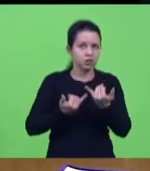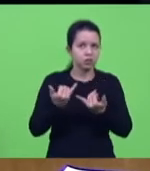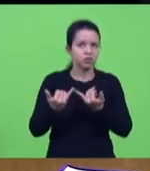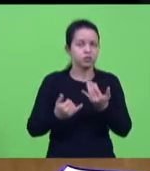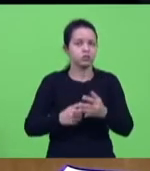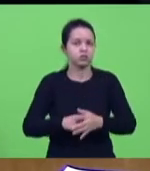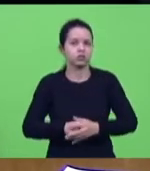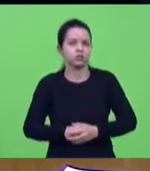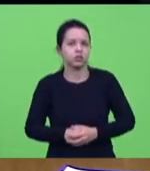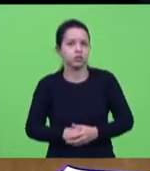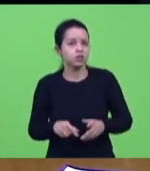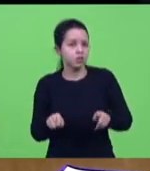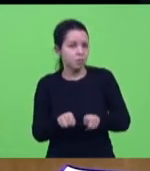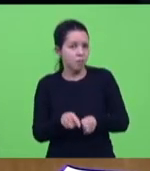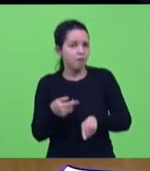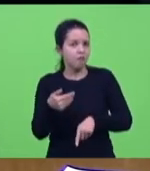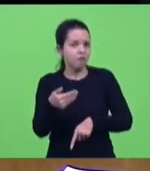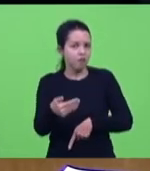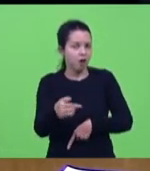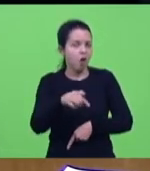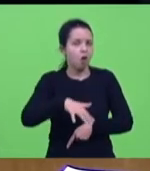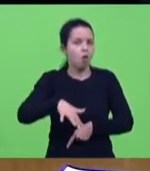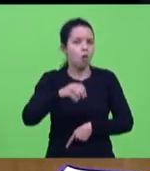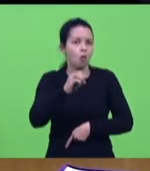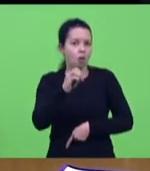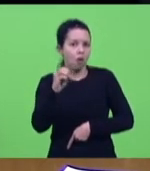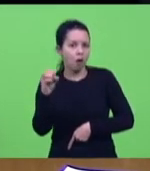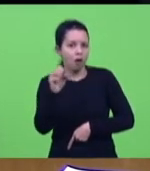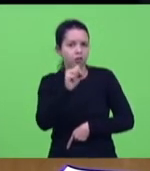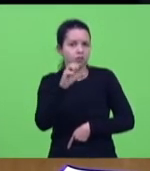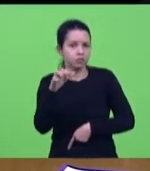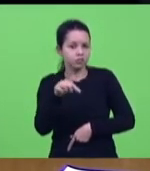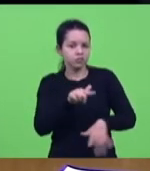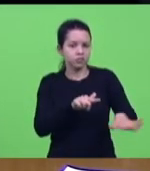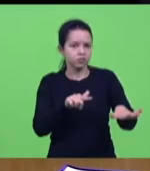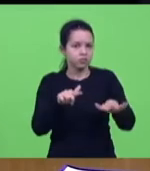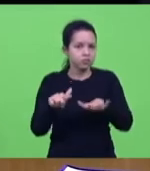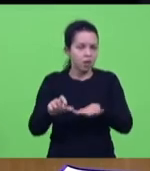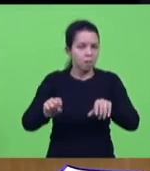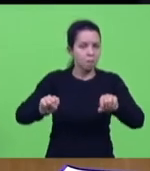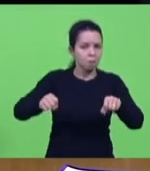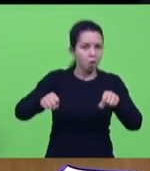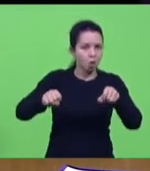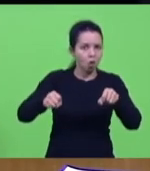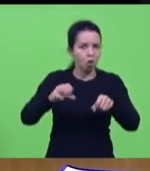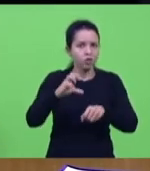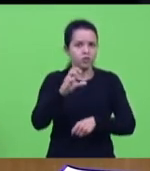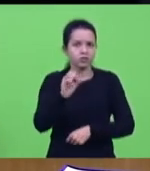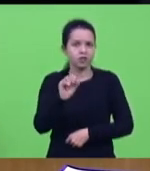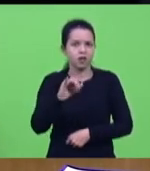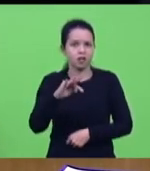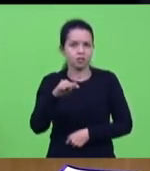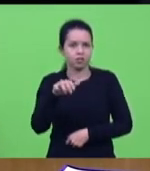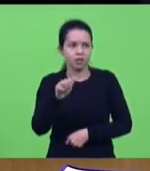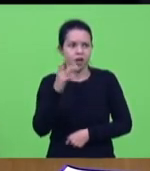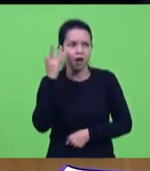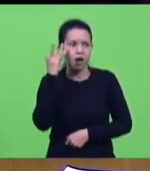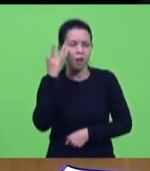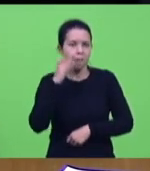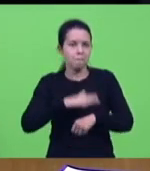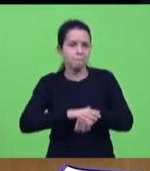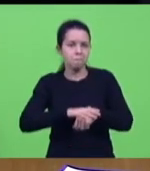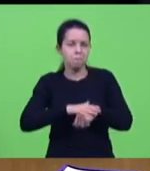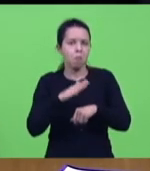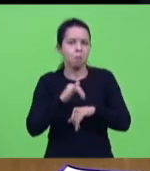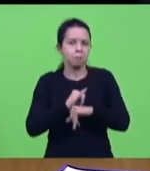estar aqui no Oeste de Santa Catarina, nesta semana, numa motociata. Acho até que a maior manifestação